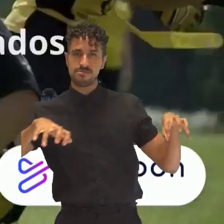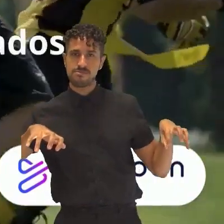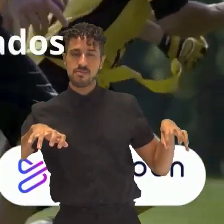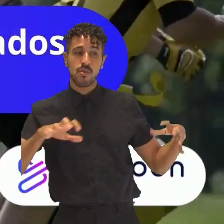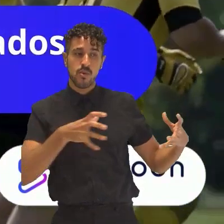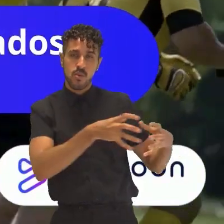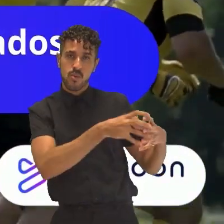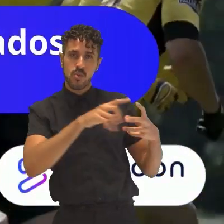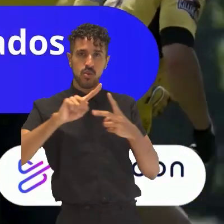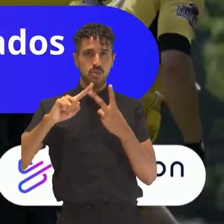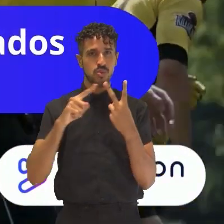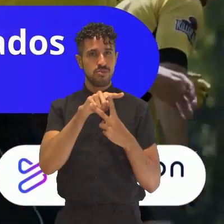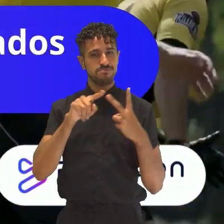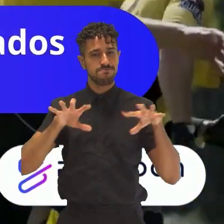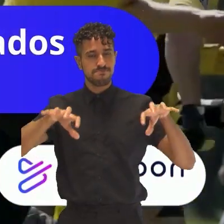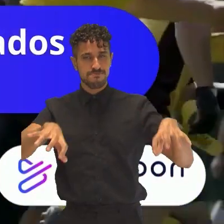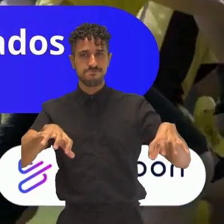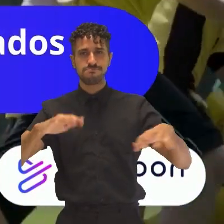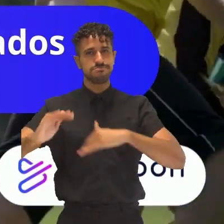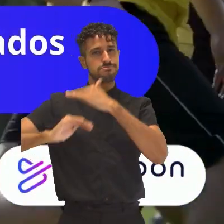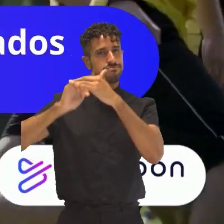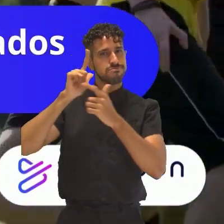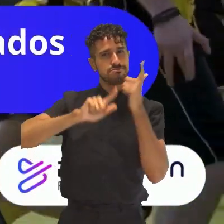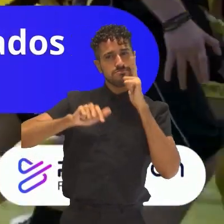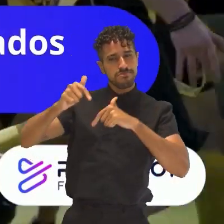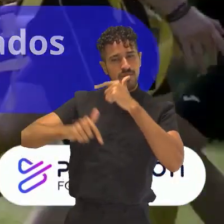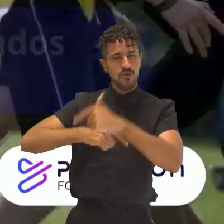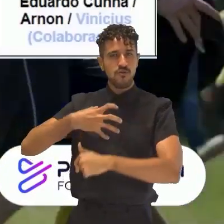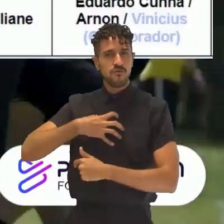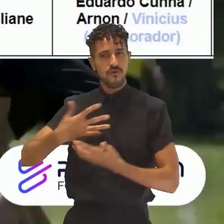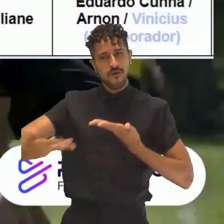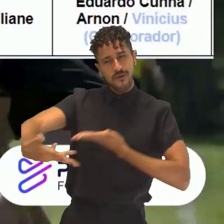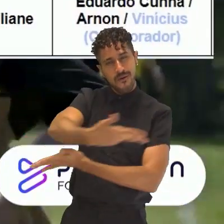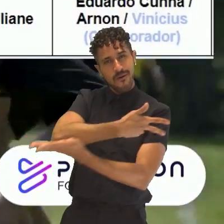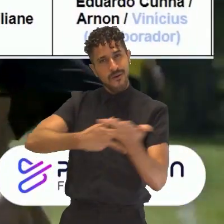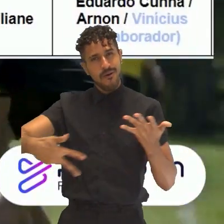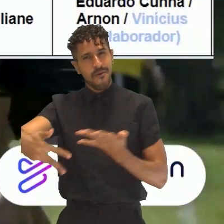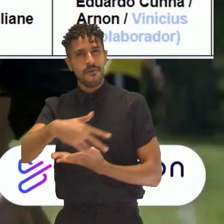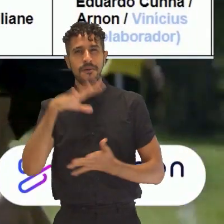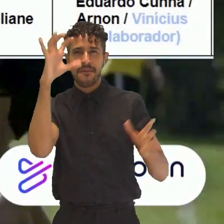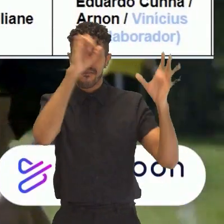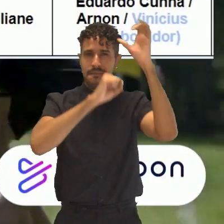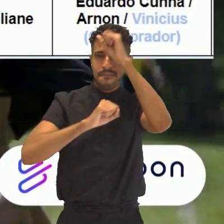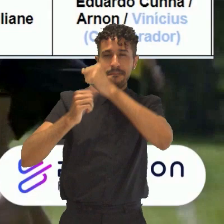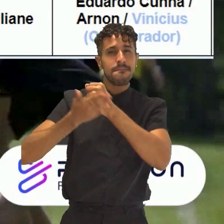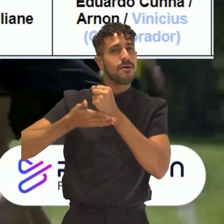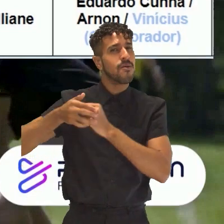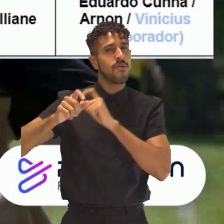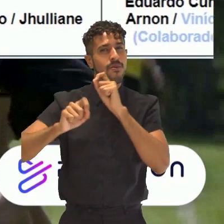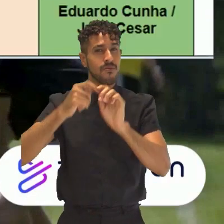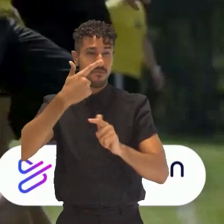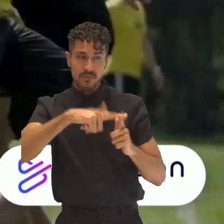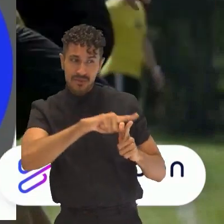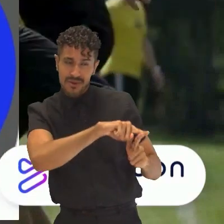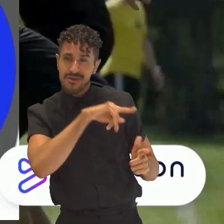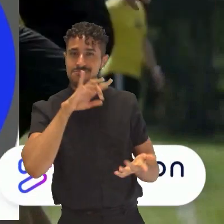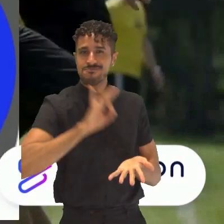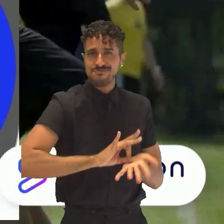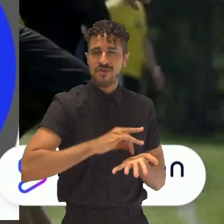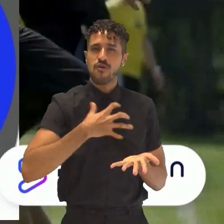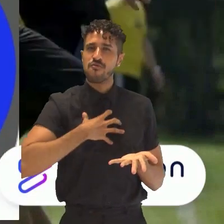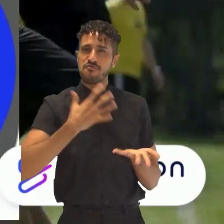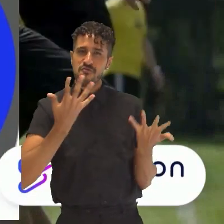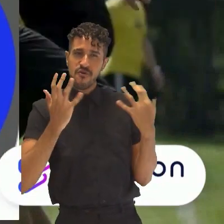divididos em 2 times de desenvolvimento para atuarem de forma colaborativa no aprendizado baseado em um problema real, de